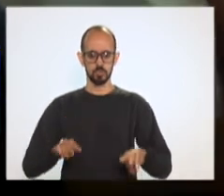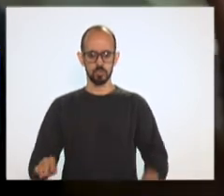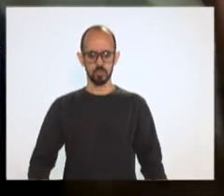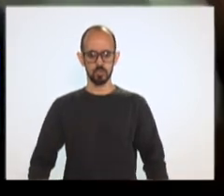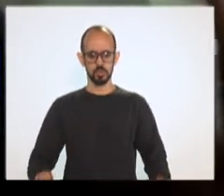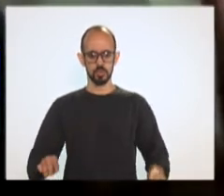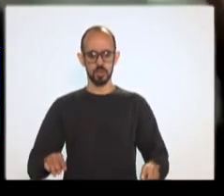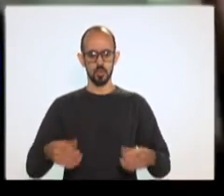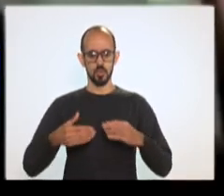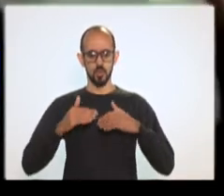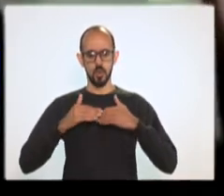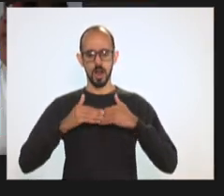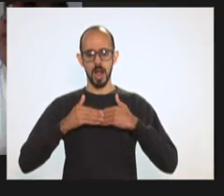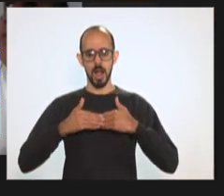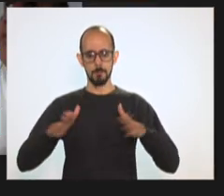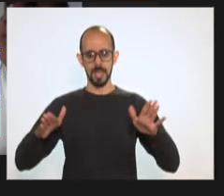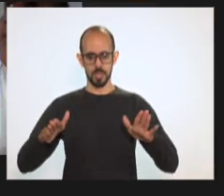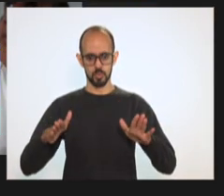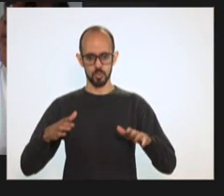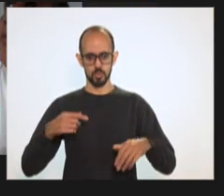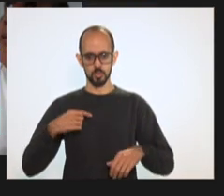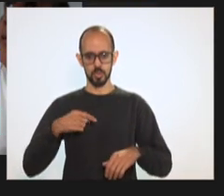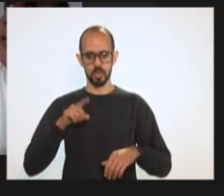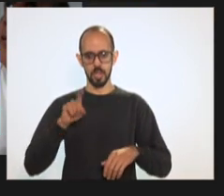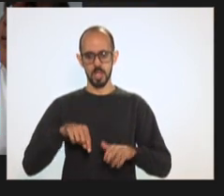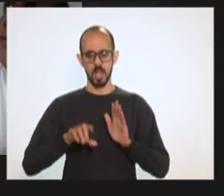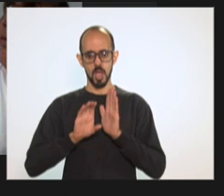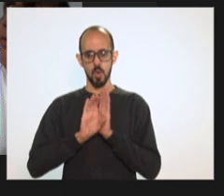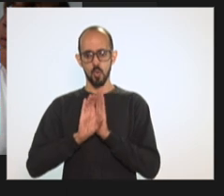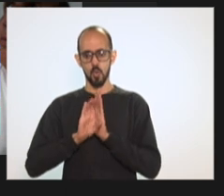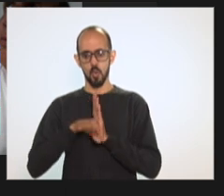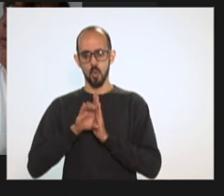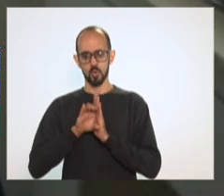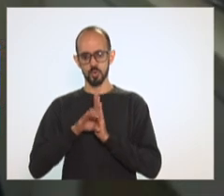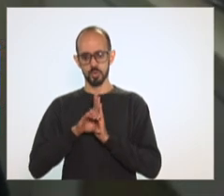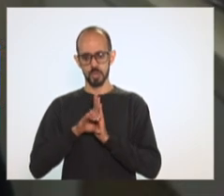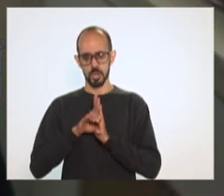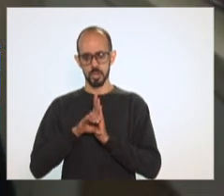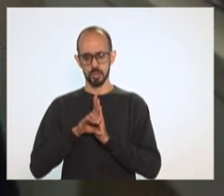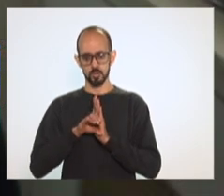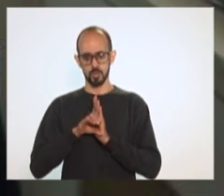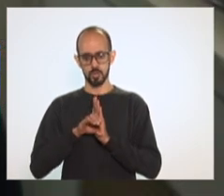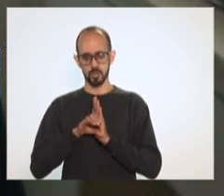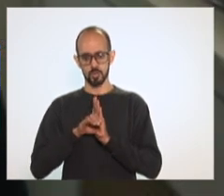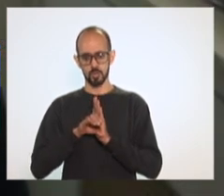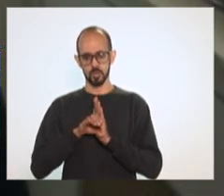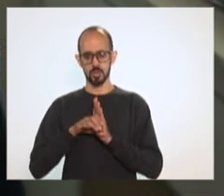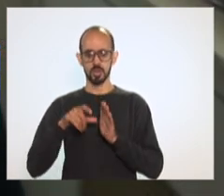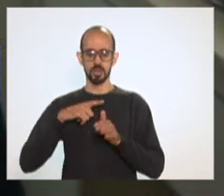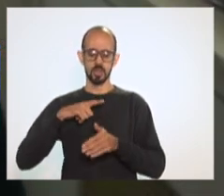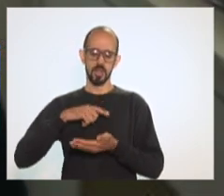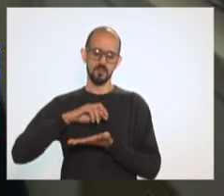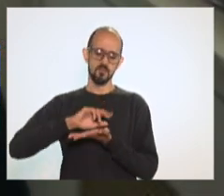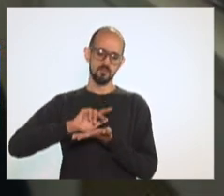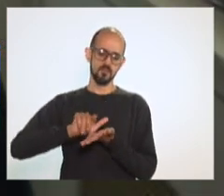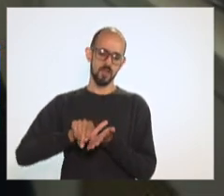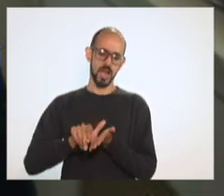e é um conceito que é aplicado em muitas capitais